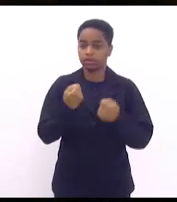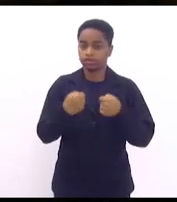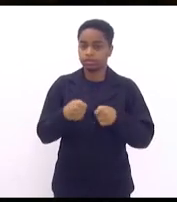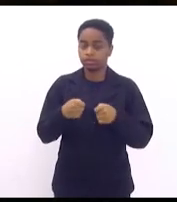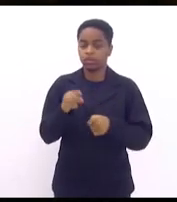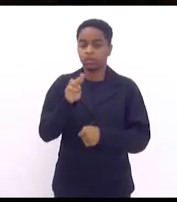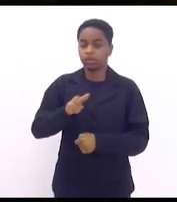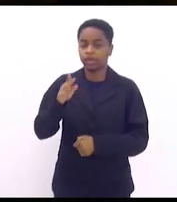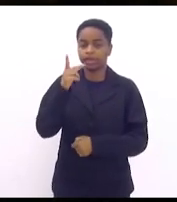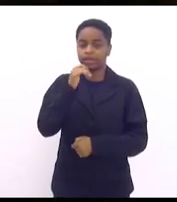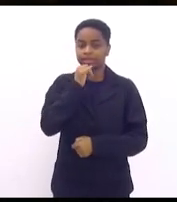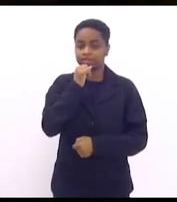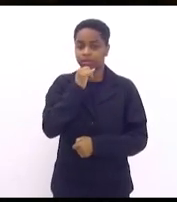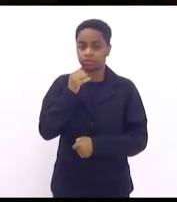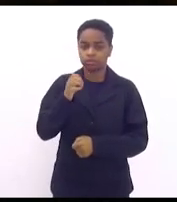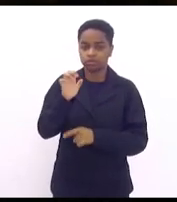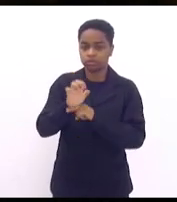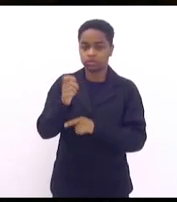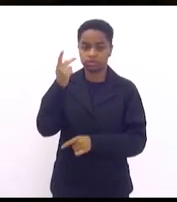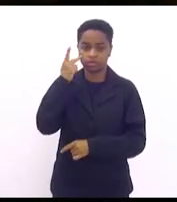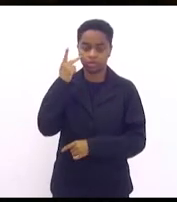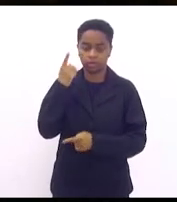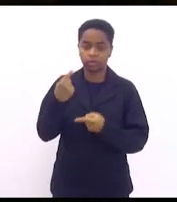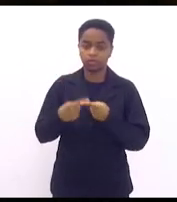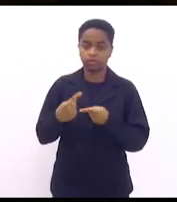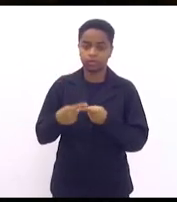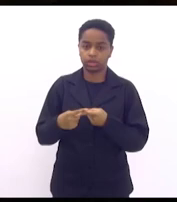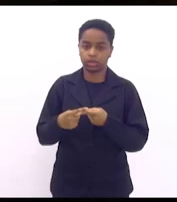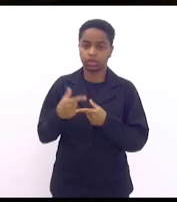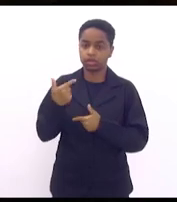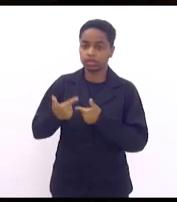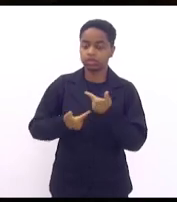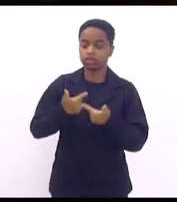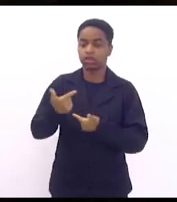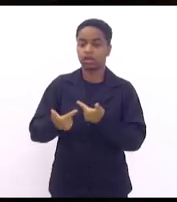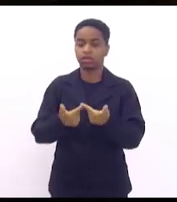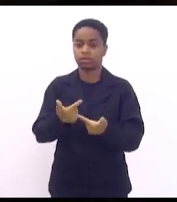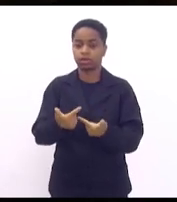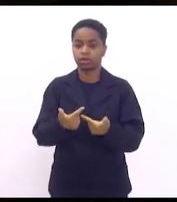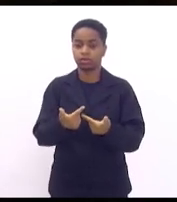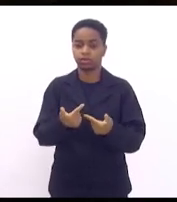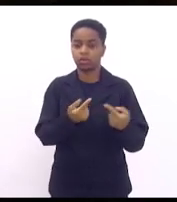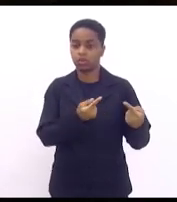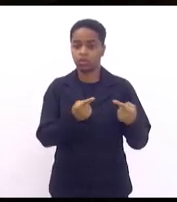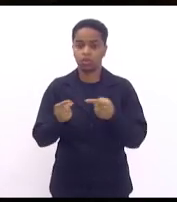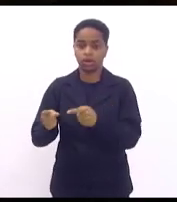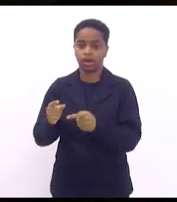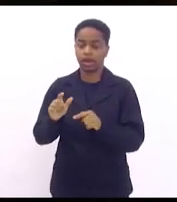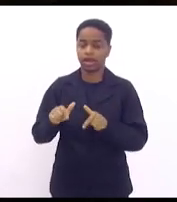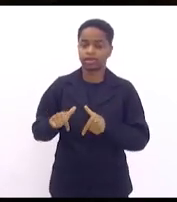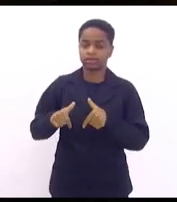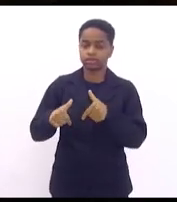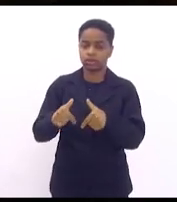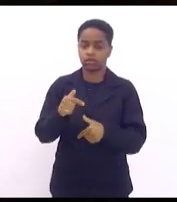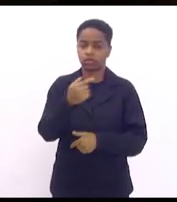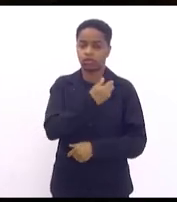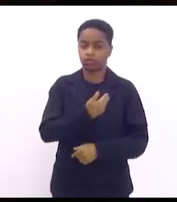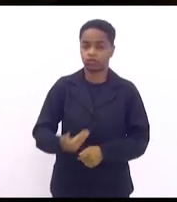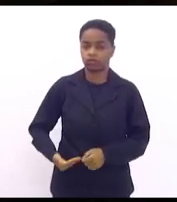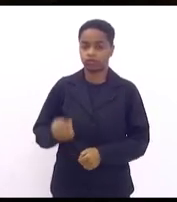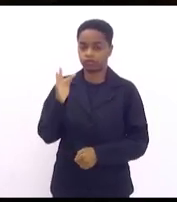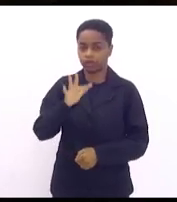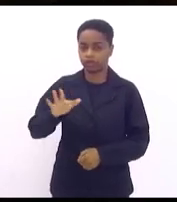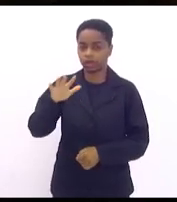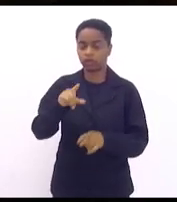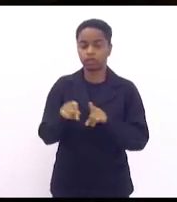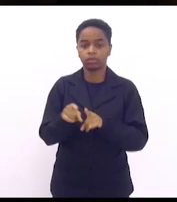exemplo o Estado de São Paulo, que vem trabalhando contrariamente às ações do governo federal e cada dia que